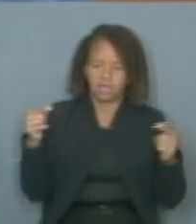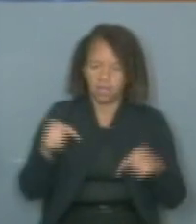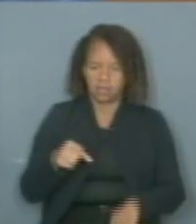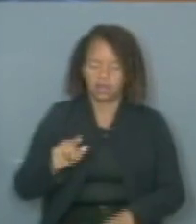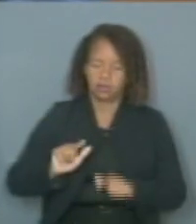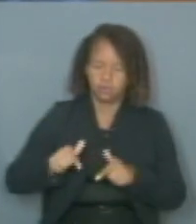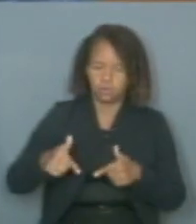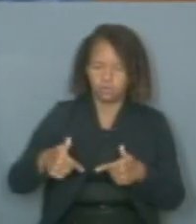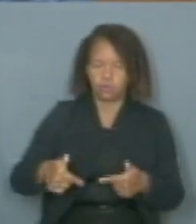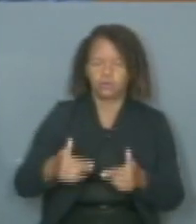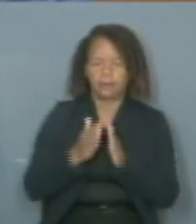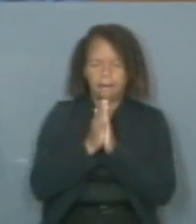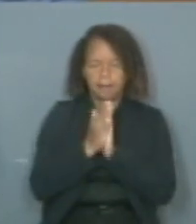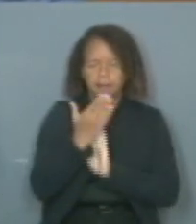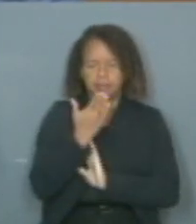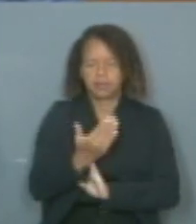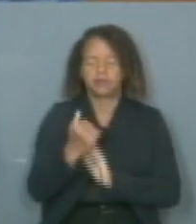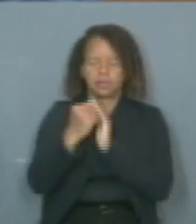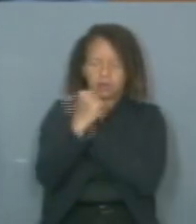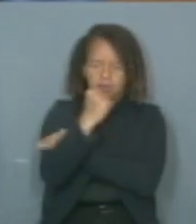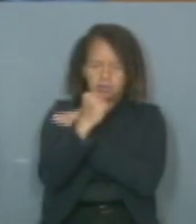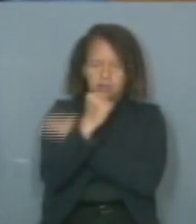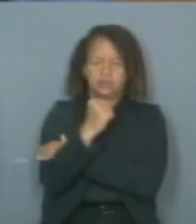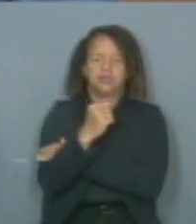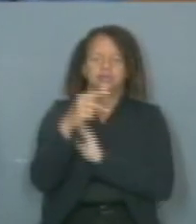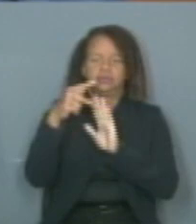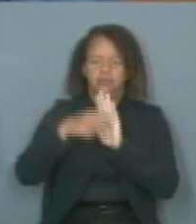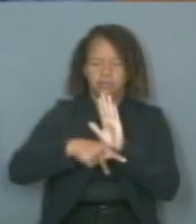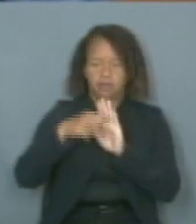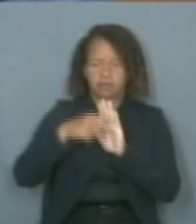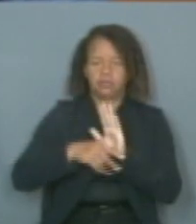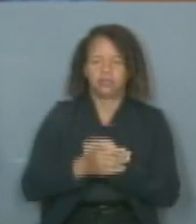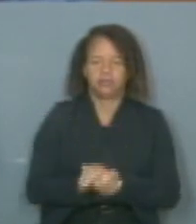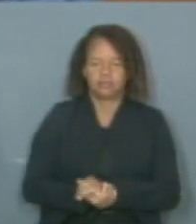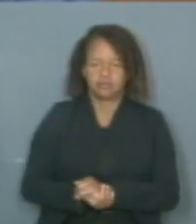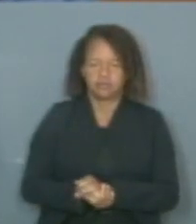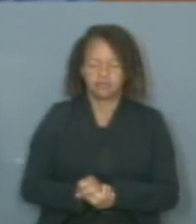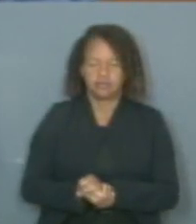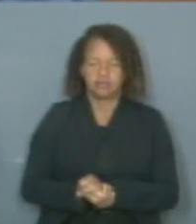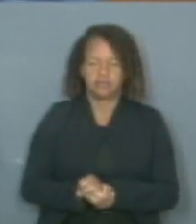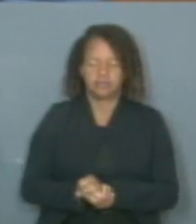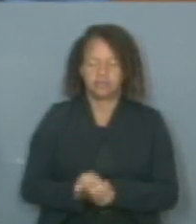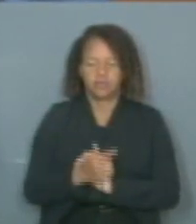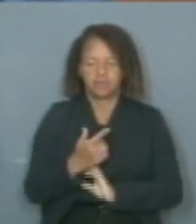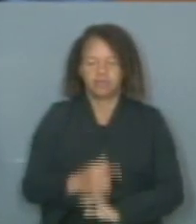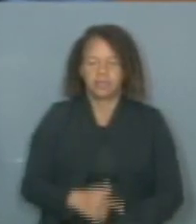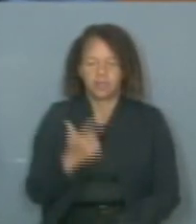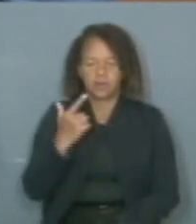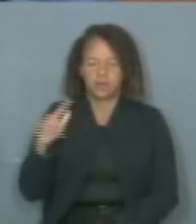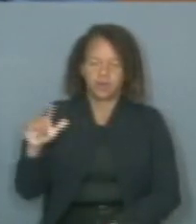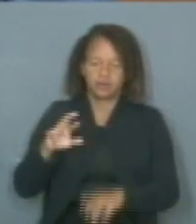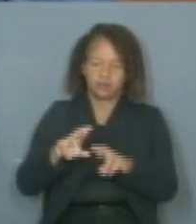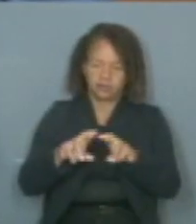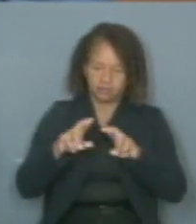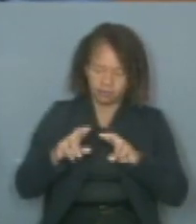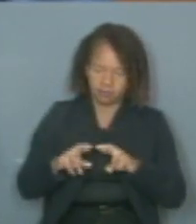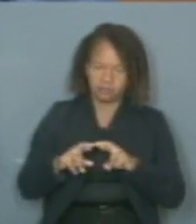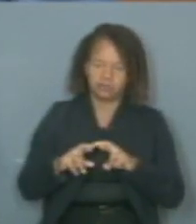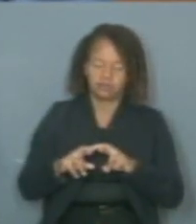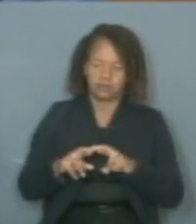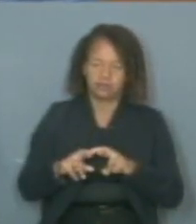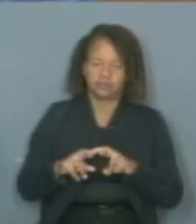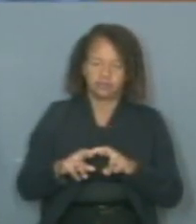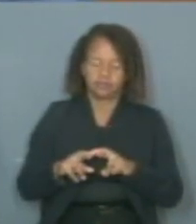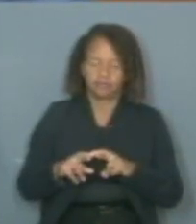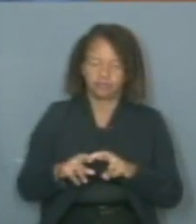nossa luta e pedir realmente o fortalecimento desse programa. Vou para o nosso próximo requerimento, que